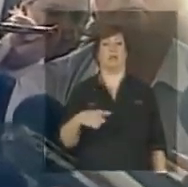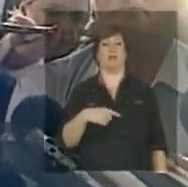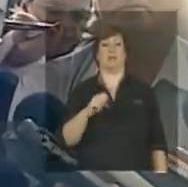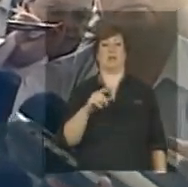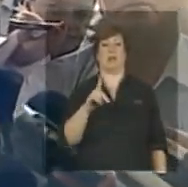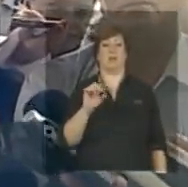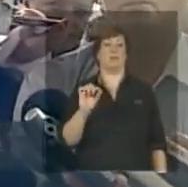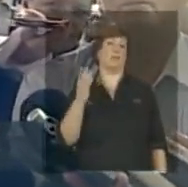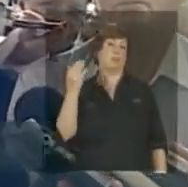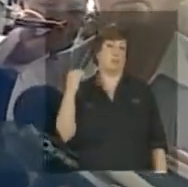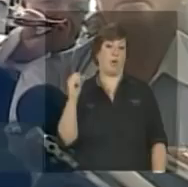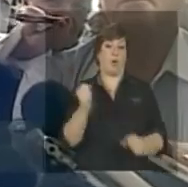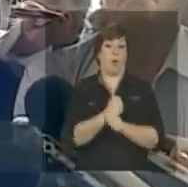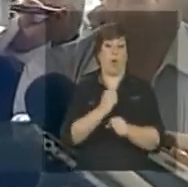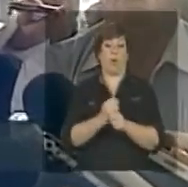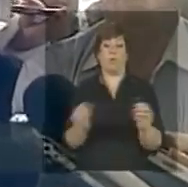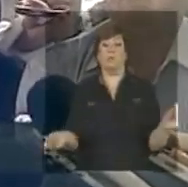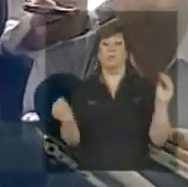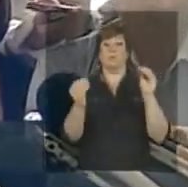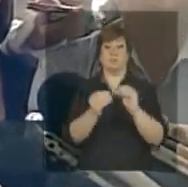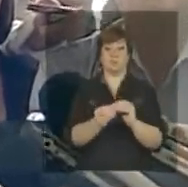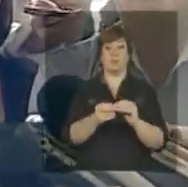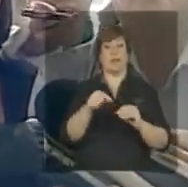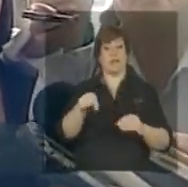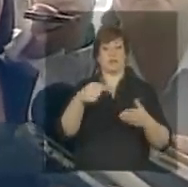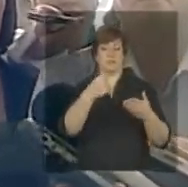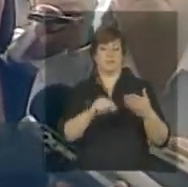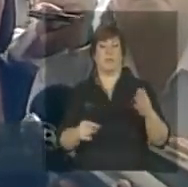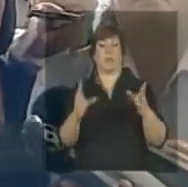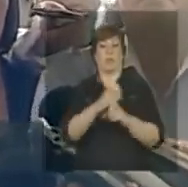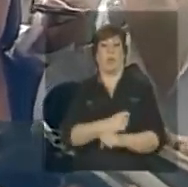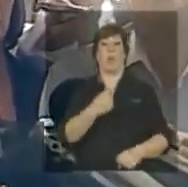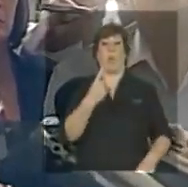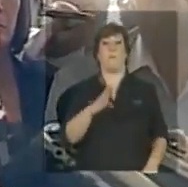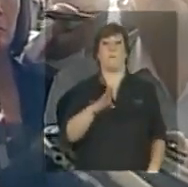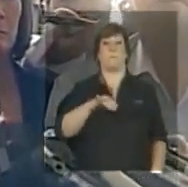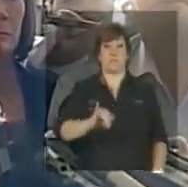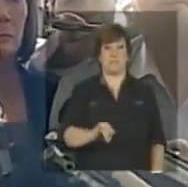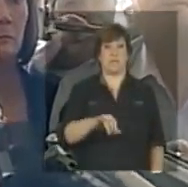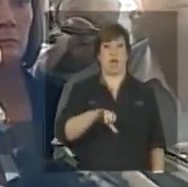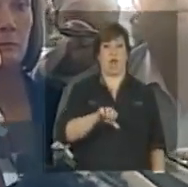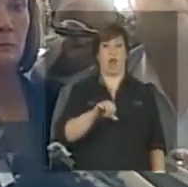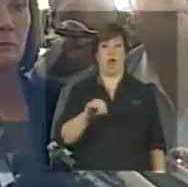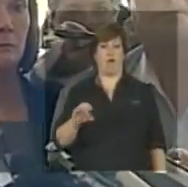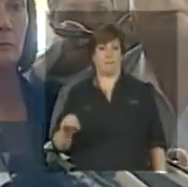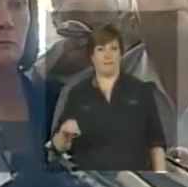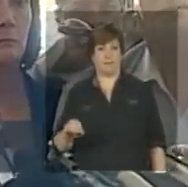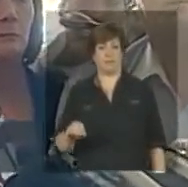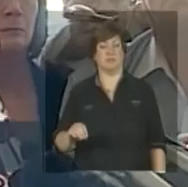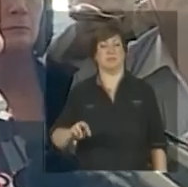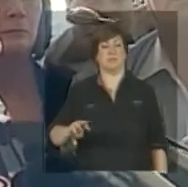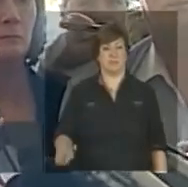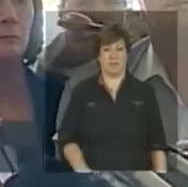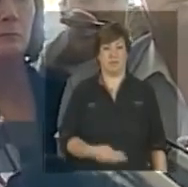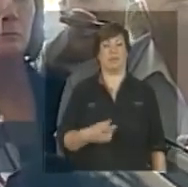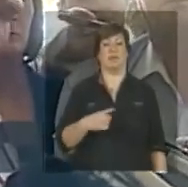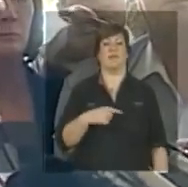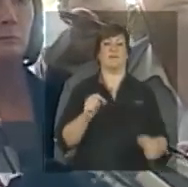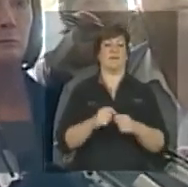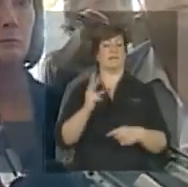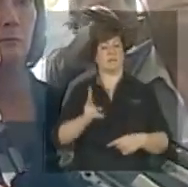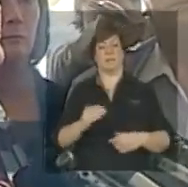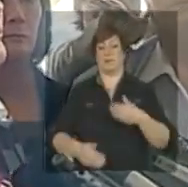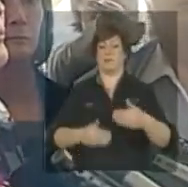ou obras complementares. Esses itens totalizam 1 bilhão e 900 e vão ser feitas sucessivas